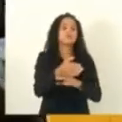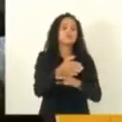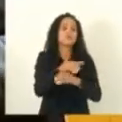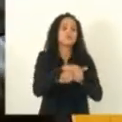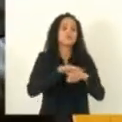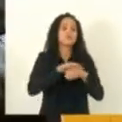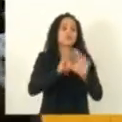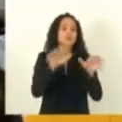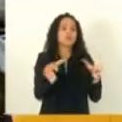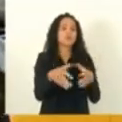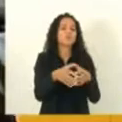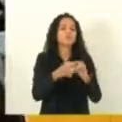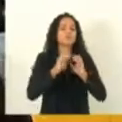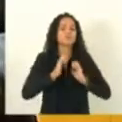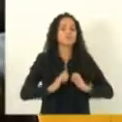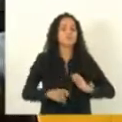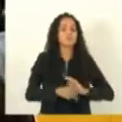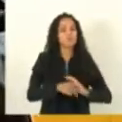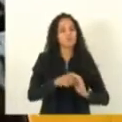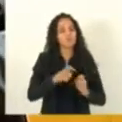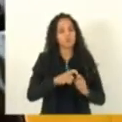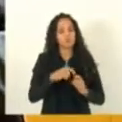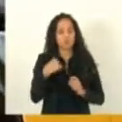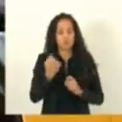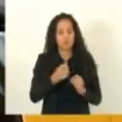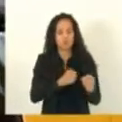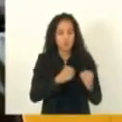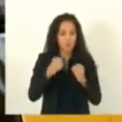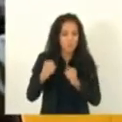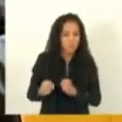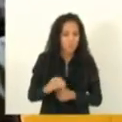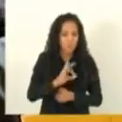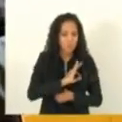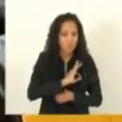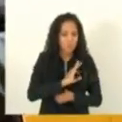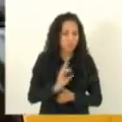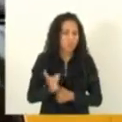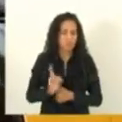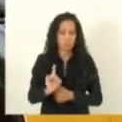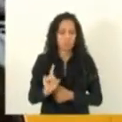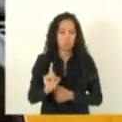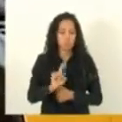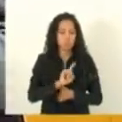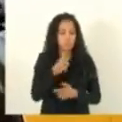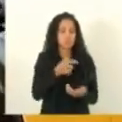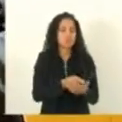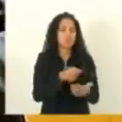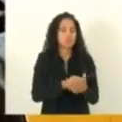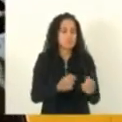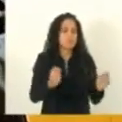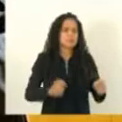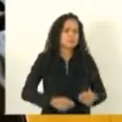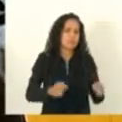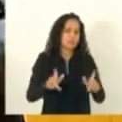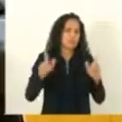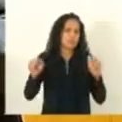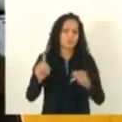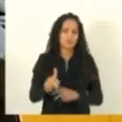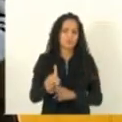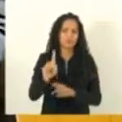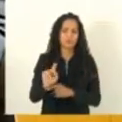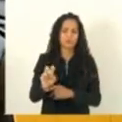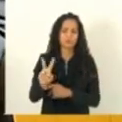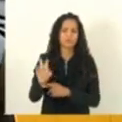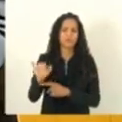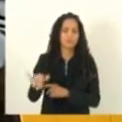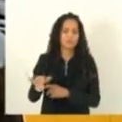Então, nós não temos poder de polícia, mas temos poder de exigir. É o que nós fizemos no caso do Kevin.